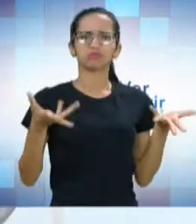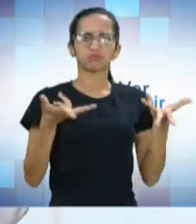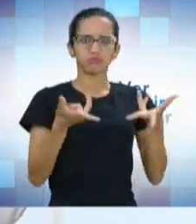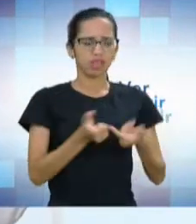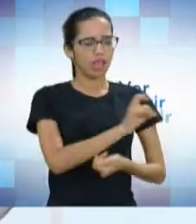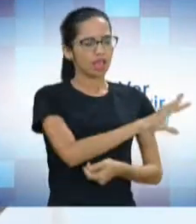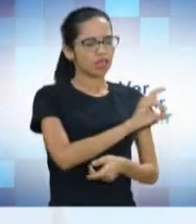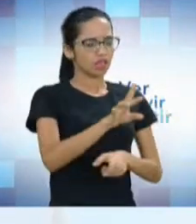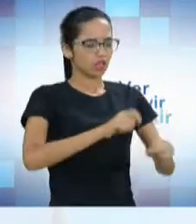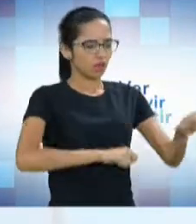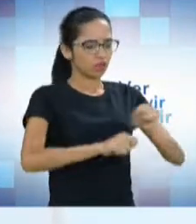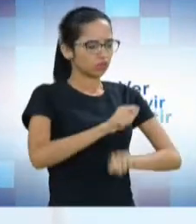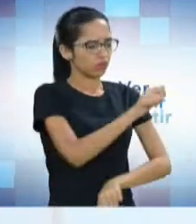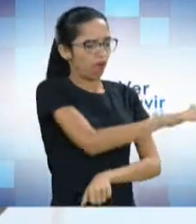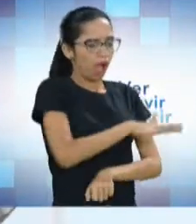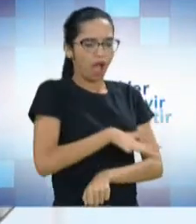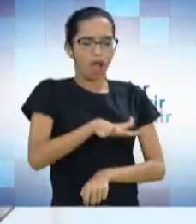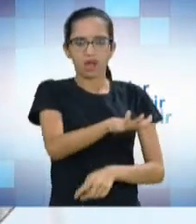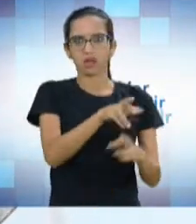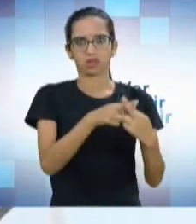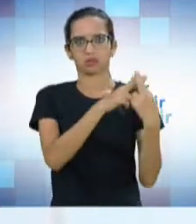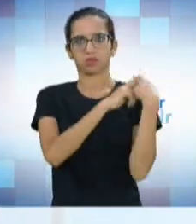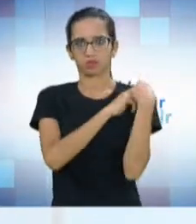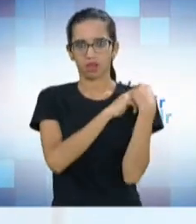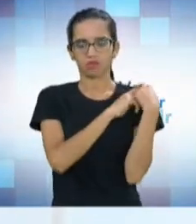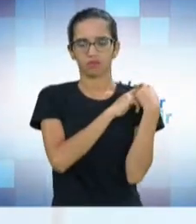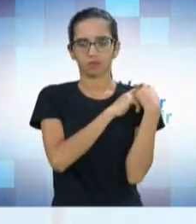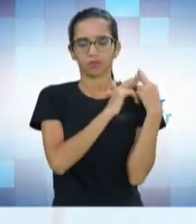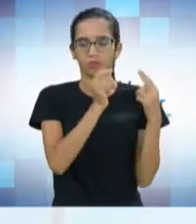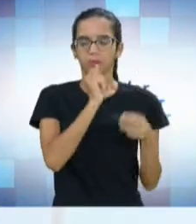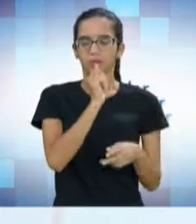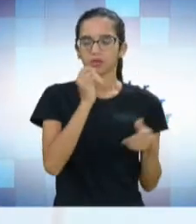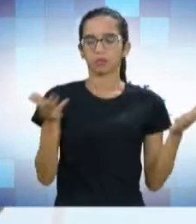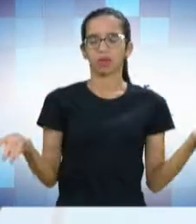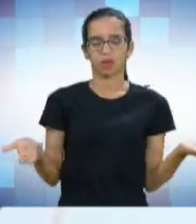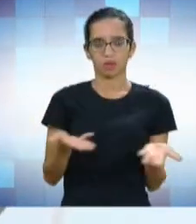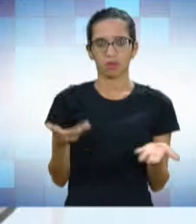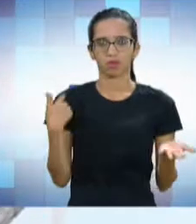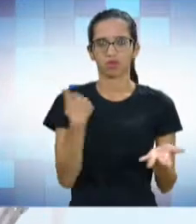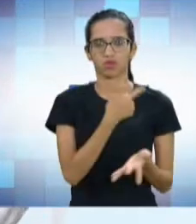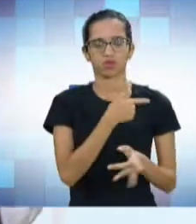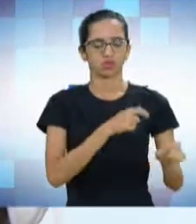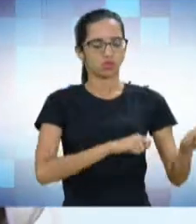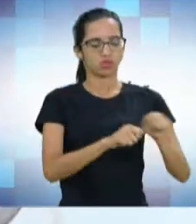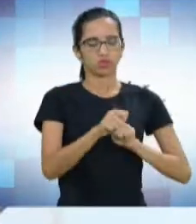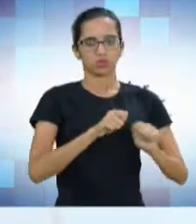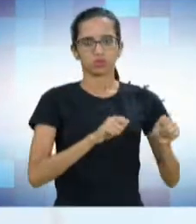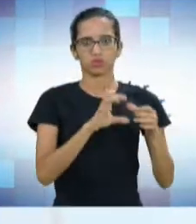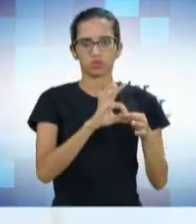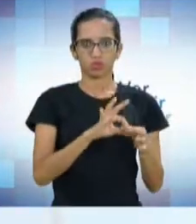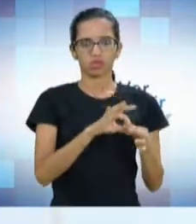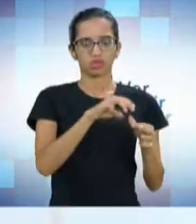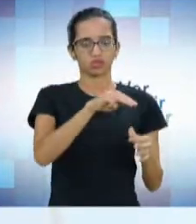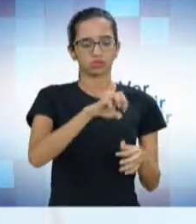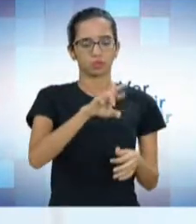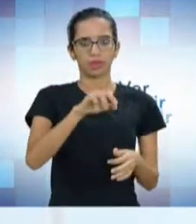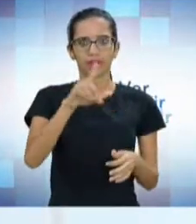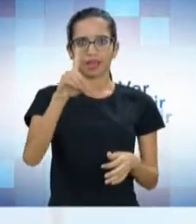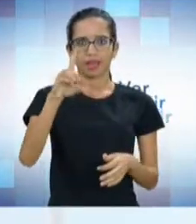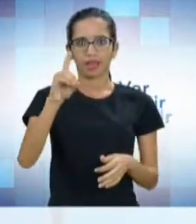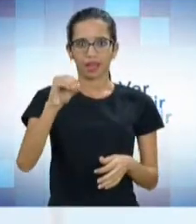uma área um setor agora mesmo nós estamos administrando a questão do mercado do peixe no postinho